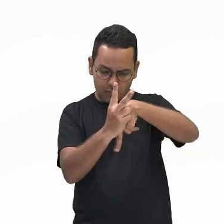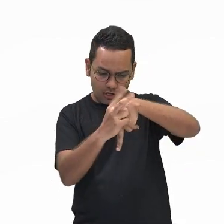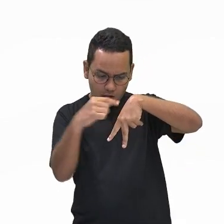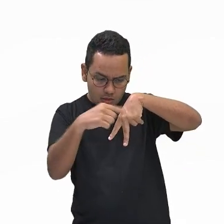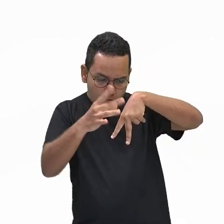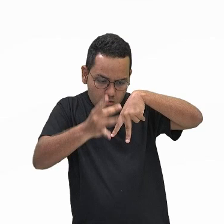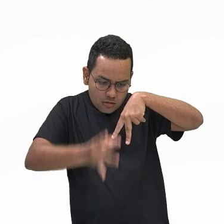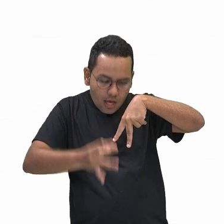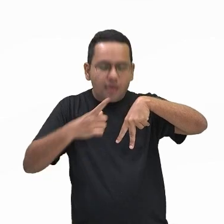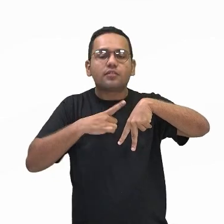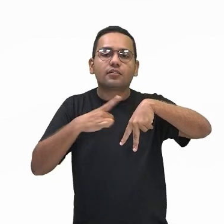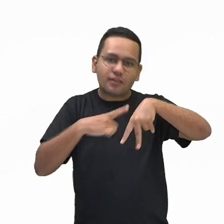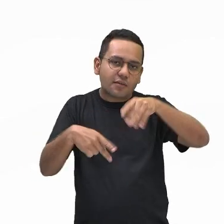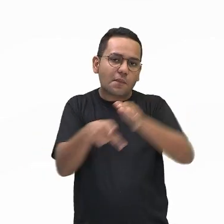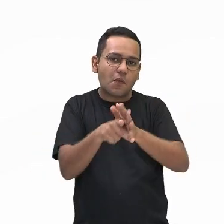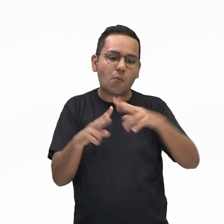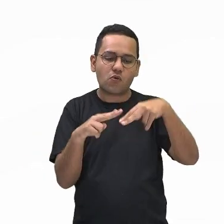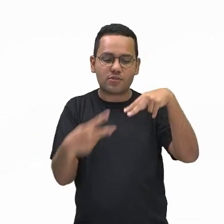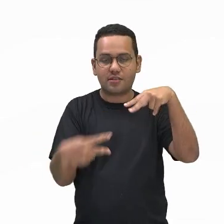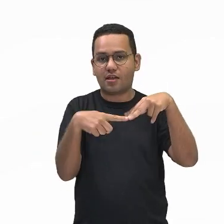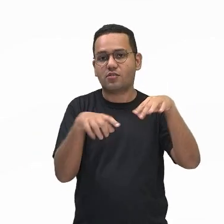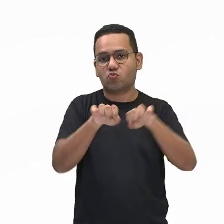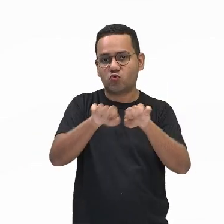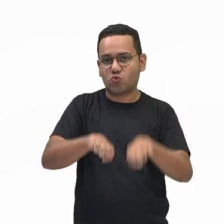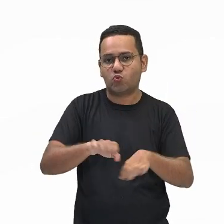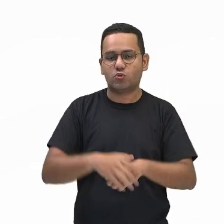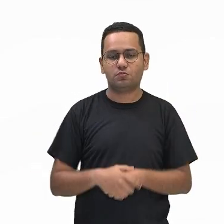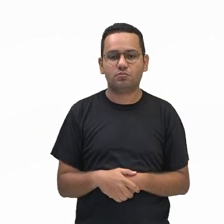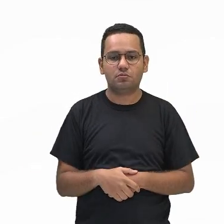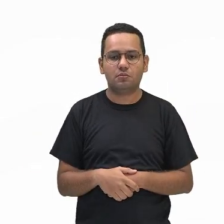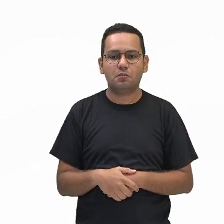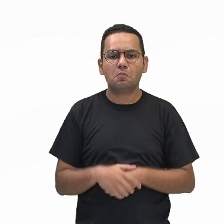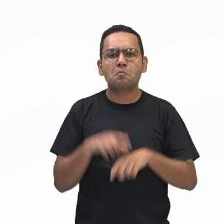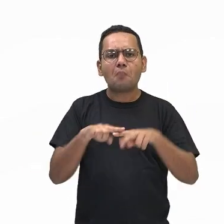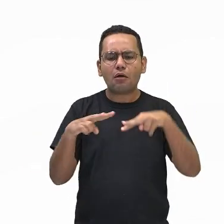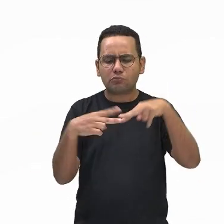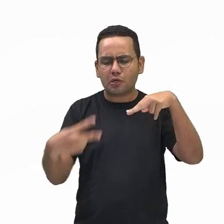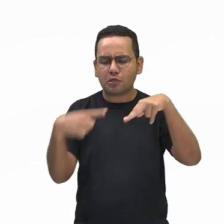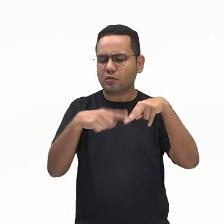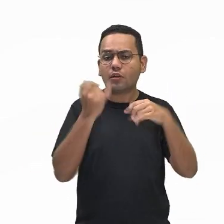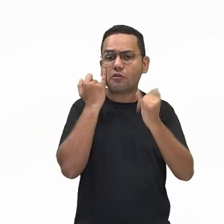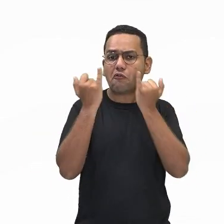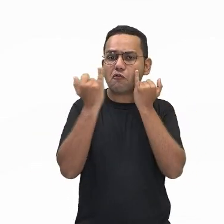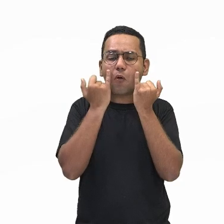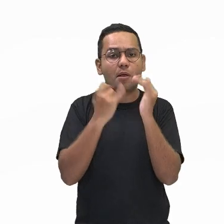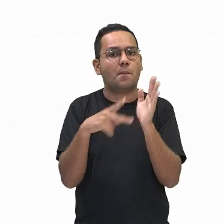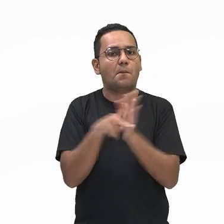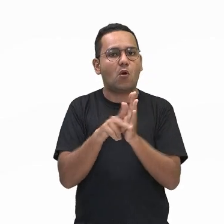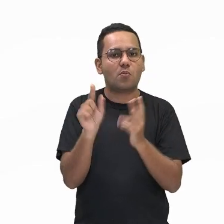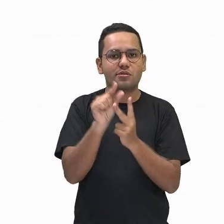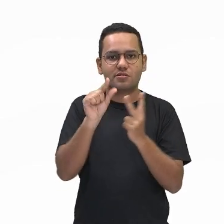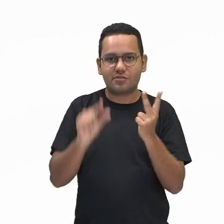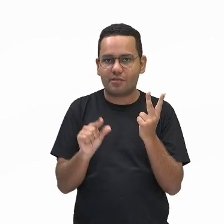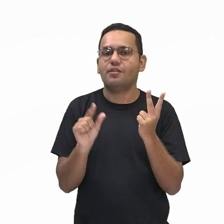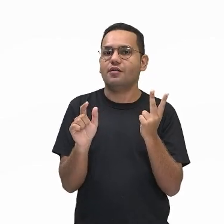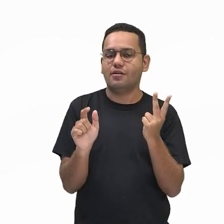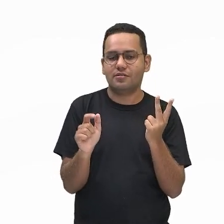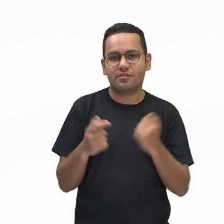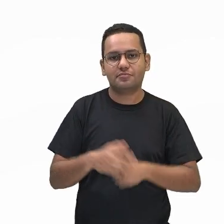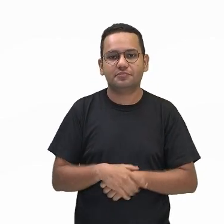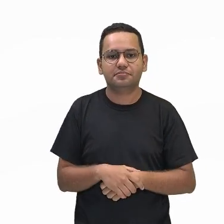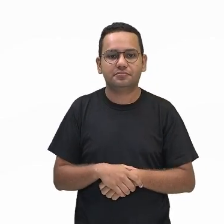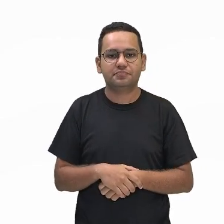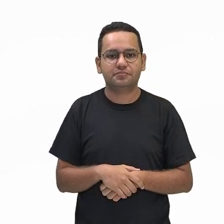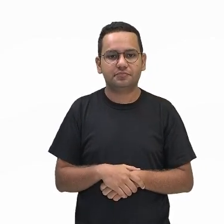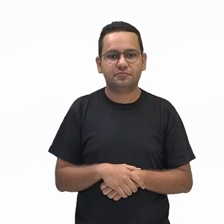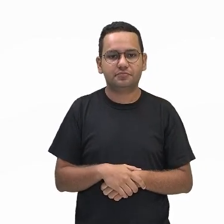DNA. E o DNA, ele contém aí a informação genética, ou seja, os genes. Então, como a gente observou, o objeto